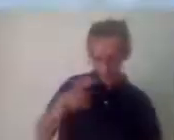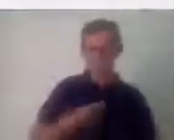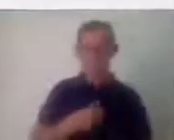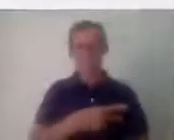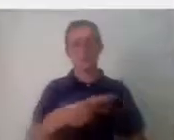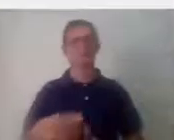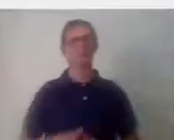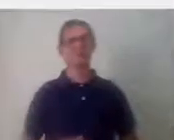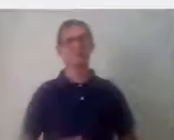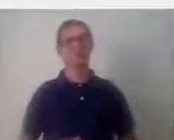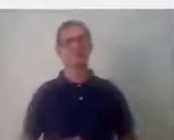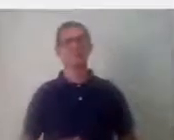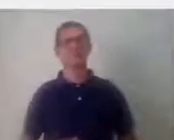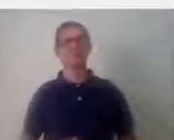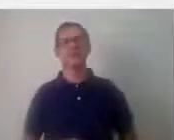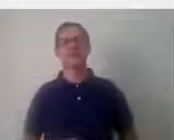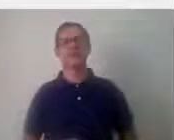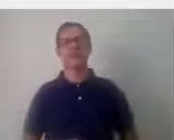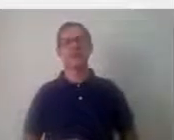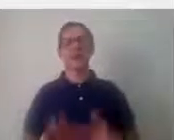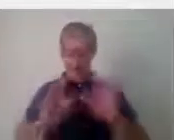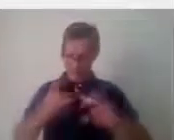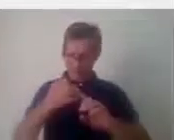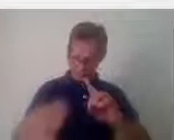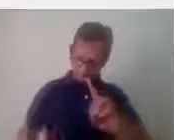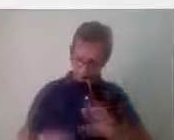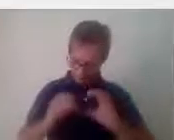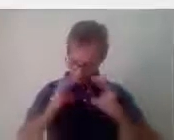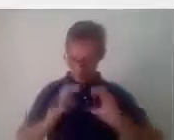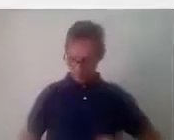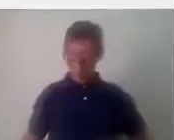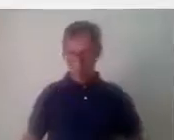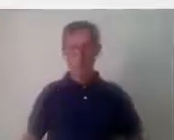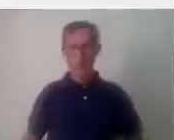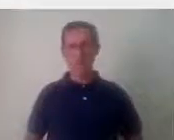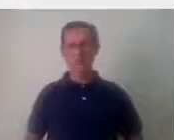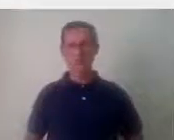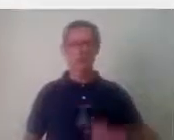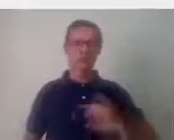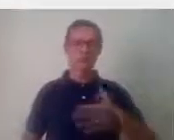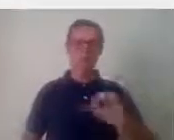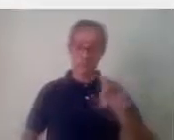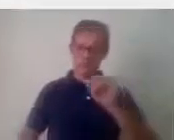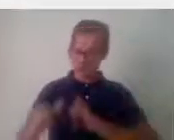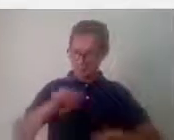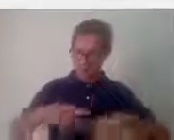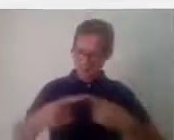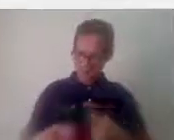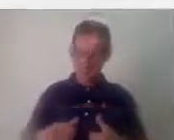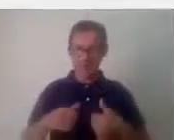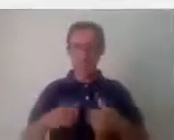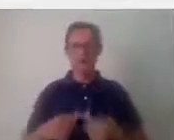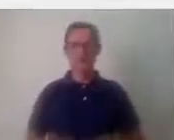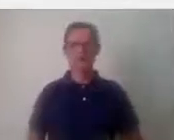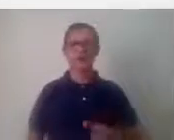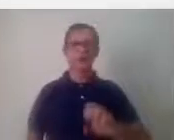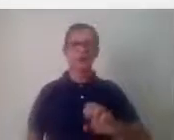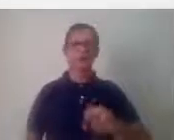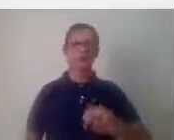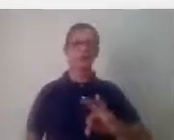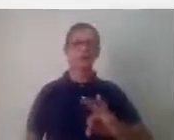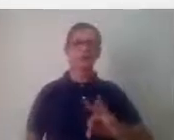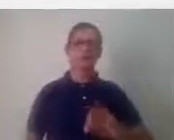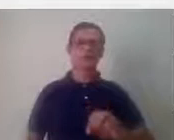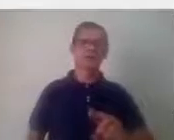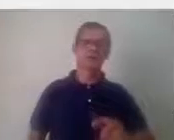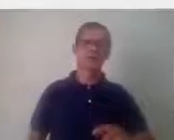situação. A função que descreve o comportamento de uma reação química envolvida num processo de um reator tubular é dada